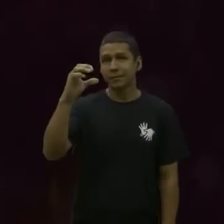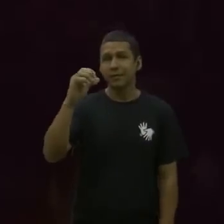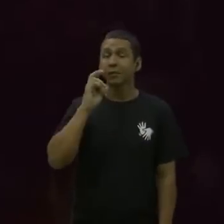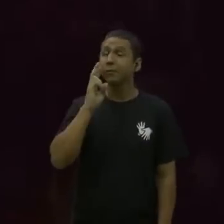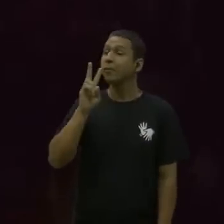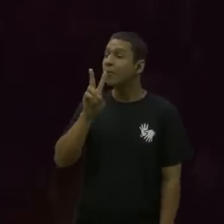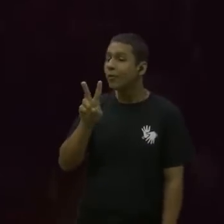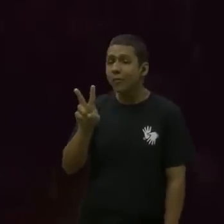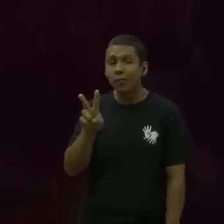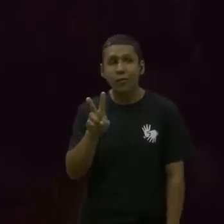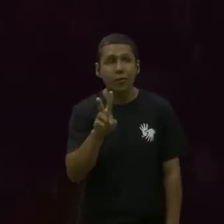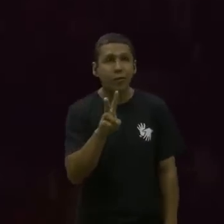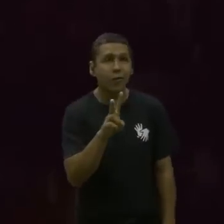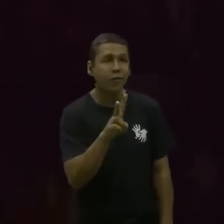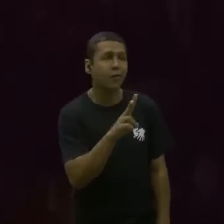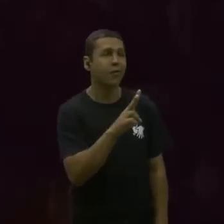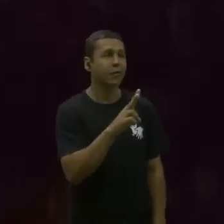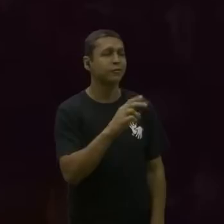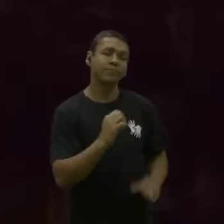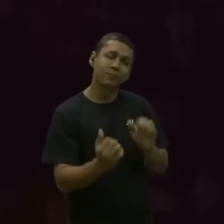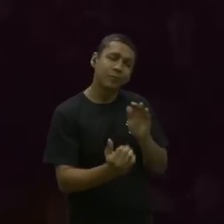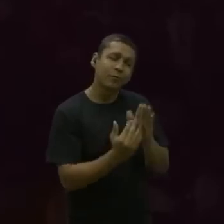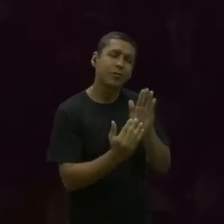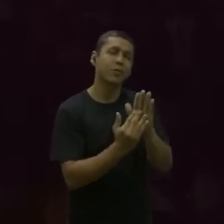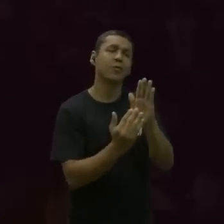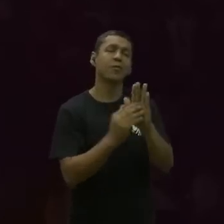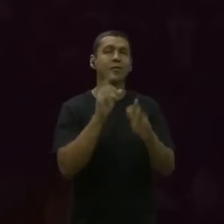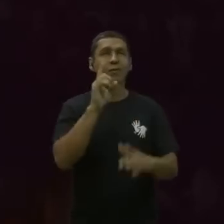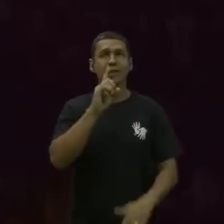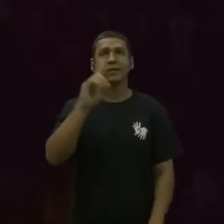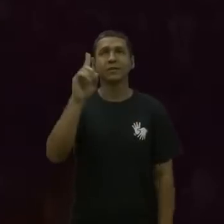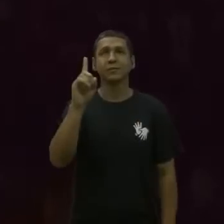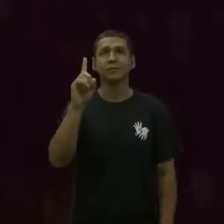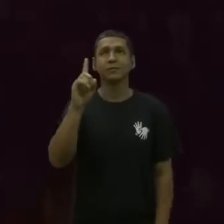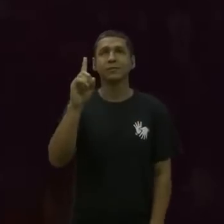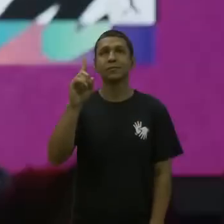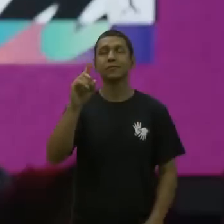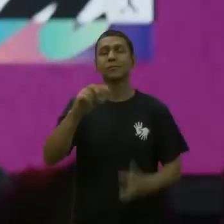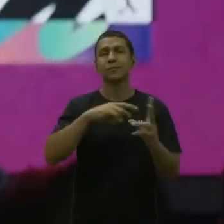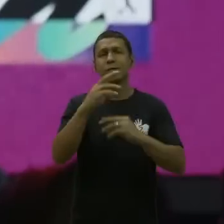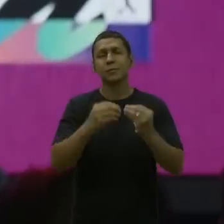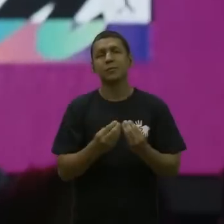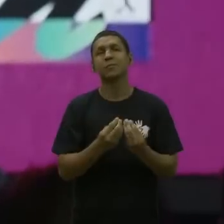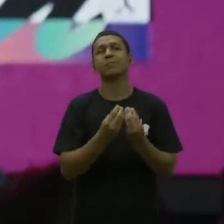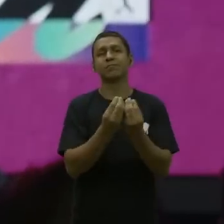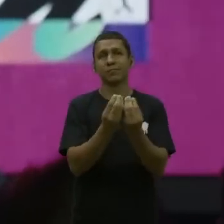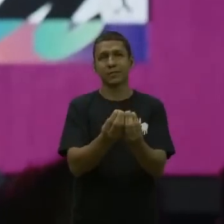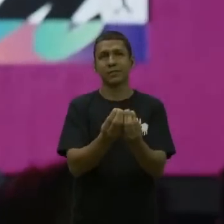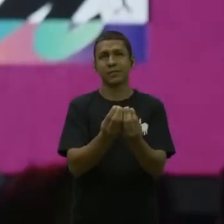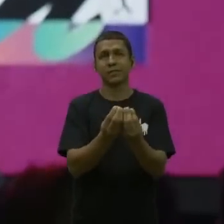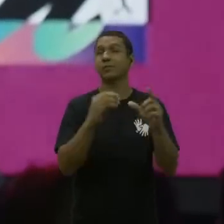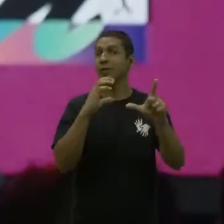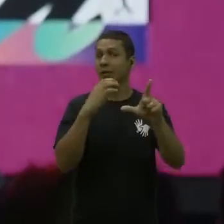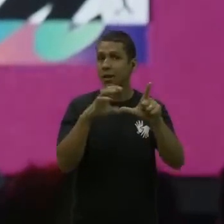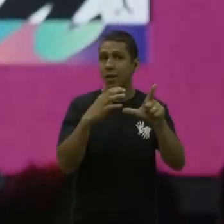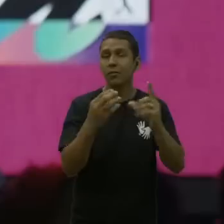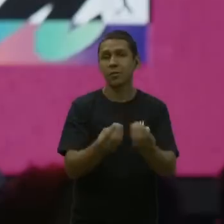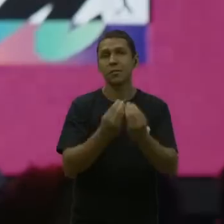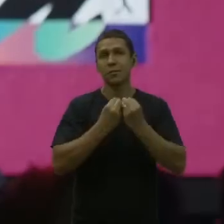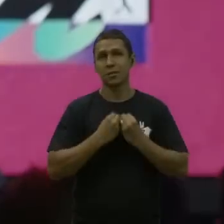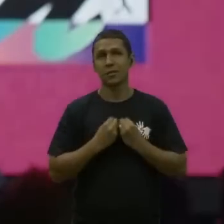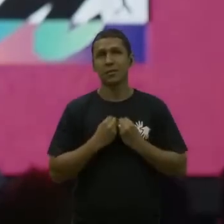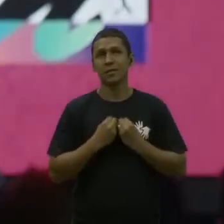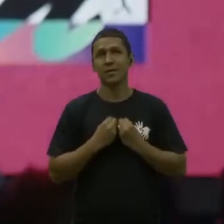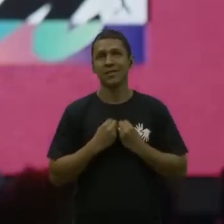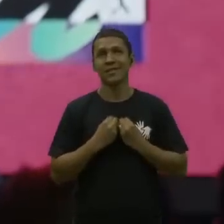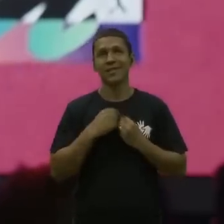olho para o rostinho de algumas pessoas aqui, eu quero louvar a Deus pelo presente de ter sido tão abraçado por essa igreja. Ah,